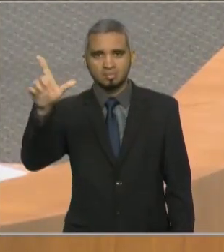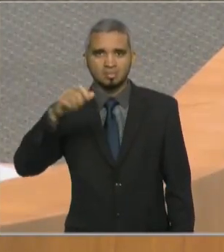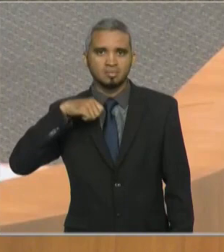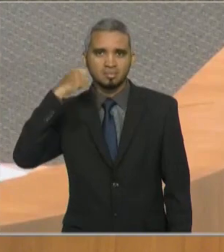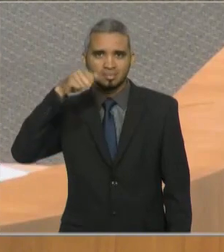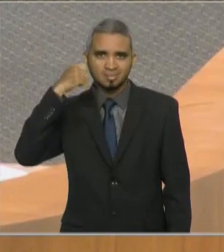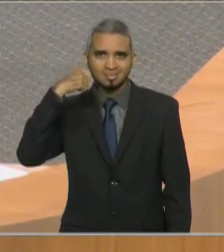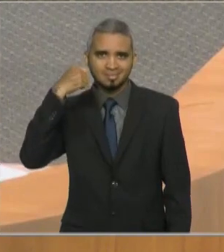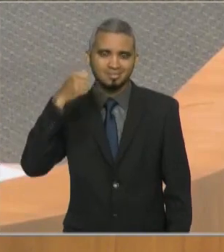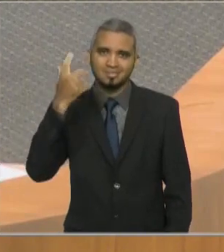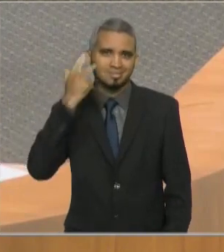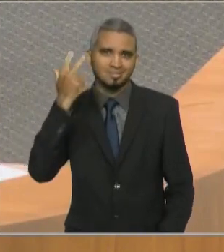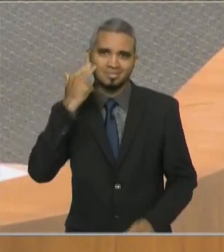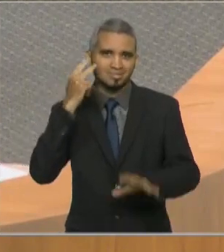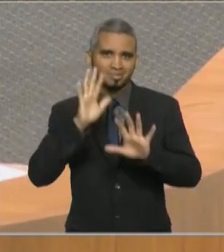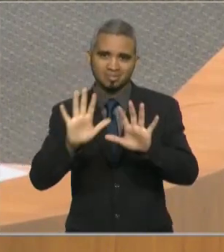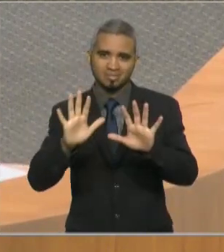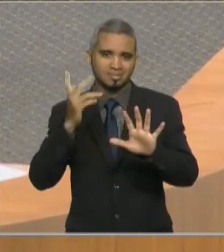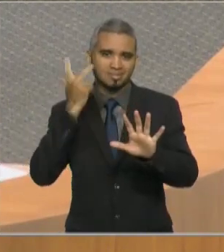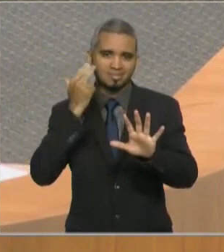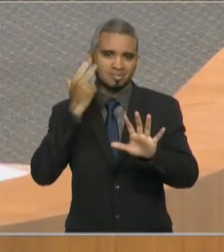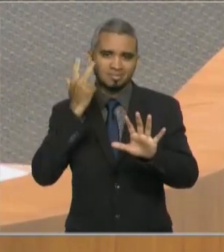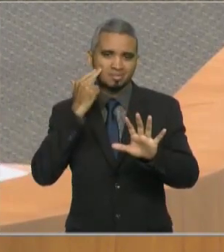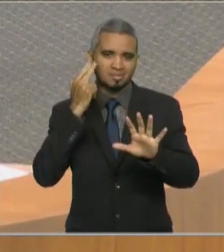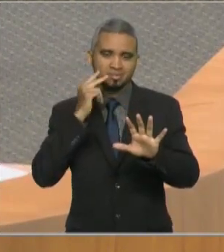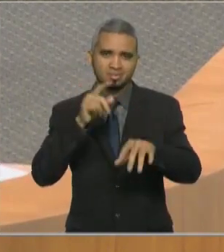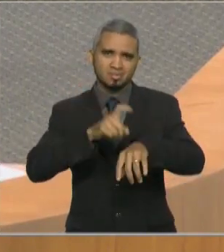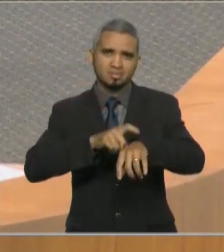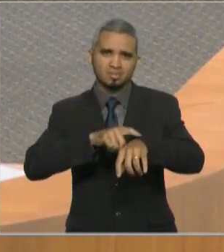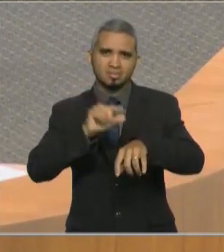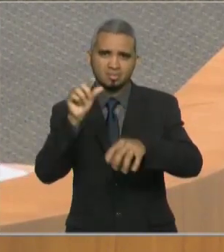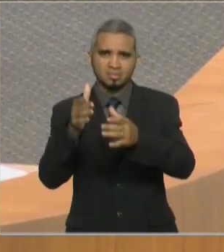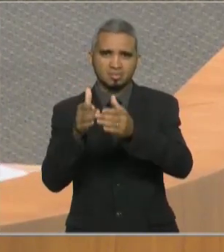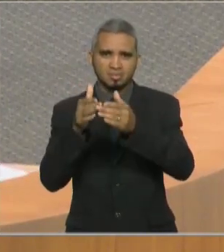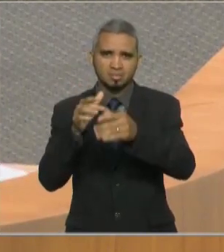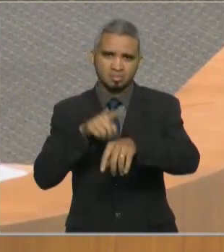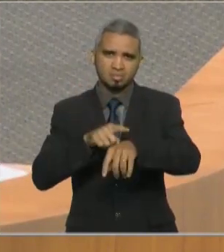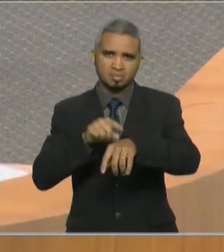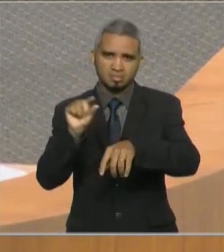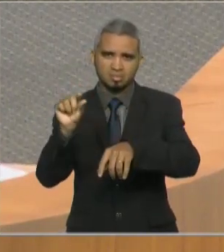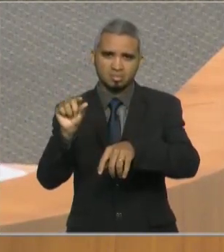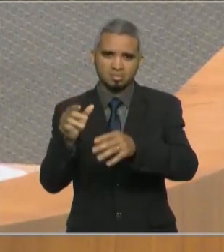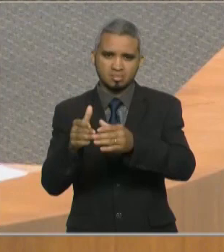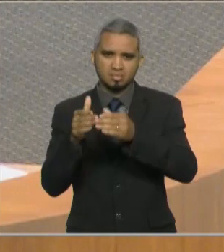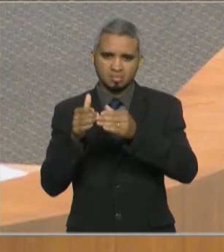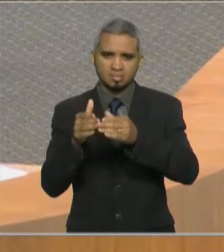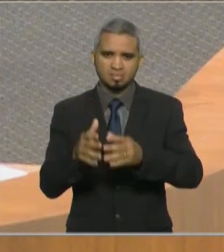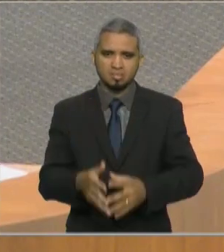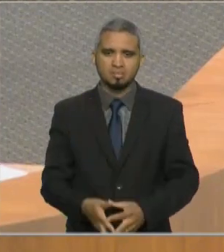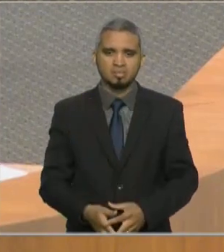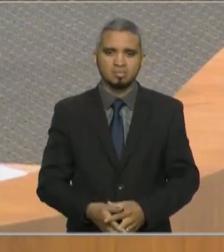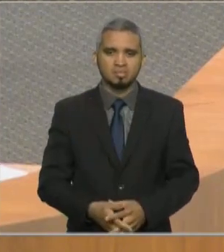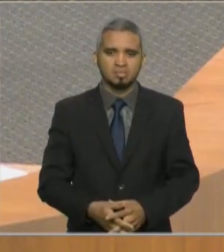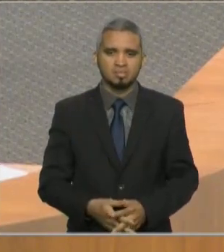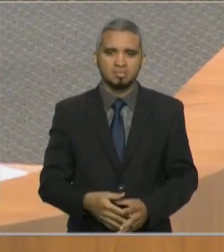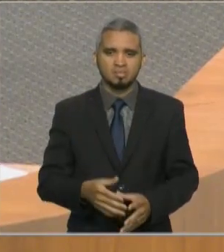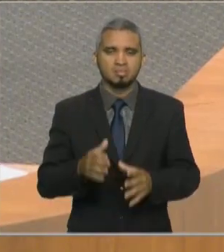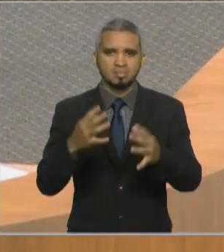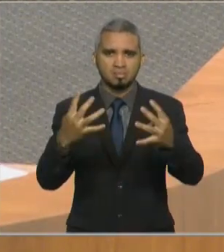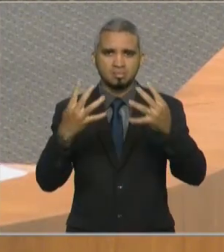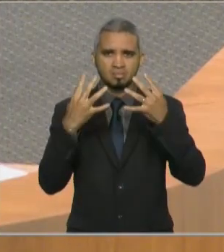Tranquilo. Então, só concluir, senhor presidente, só precisa descontar esse tempinho já rapidinho, por gentileza. Deputado Edilar, só aguarde um pouquinho, por favor. Só rapidinho,